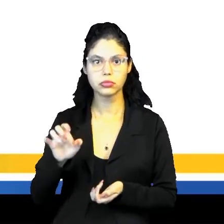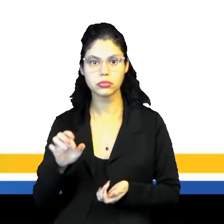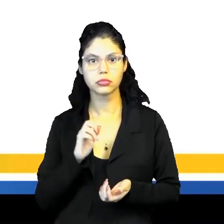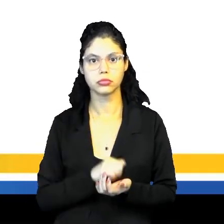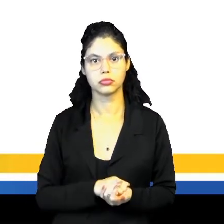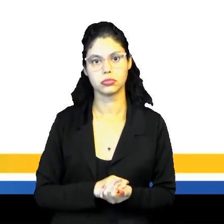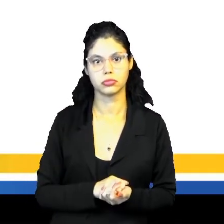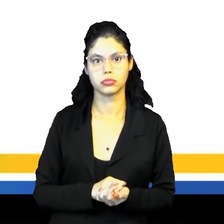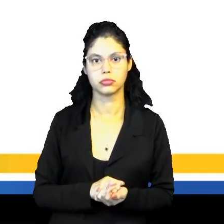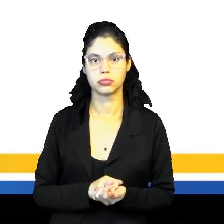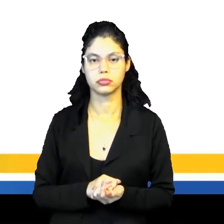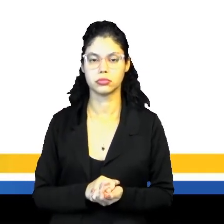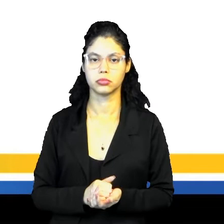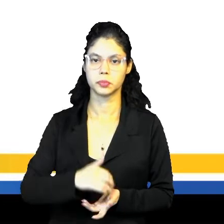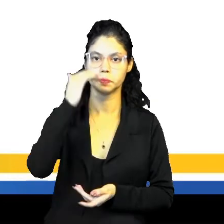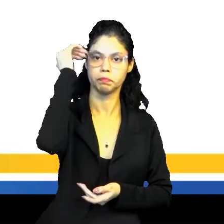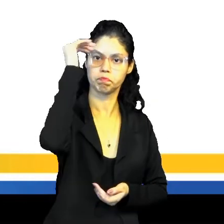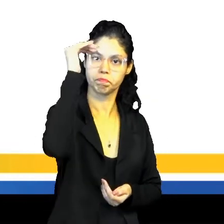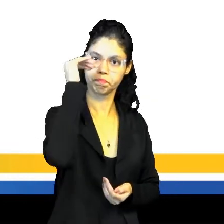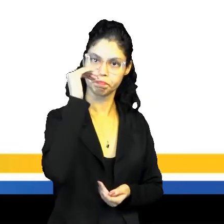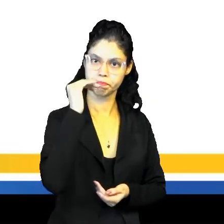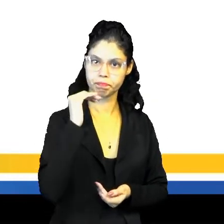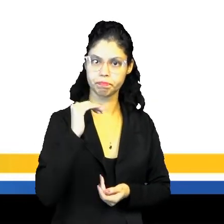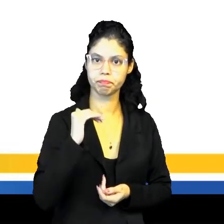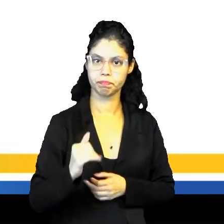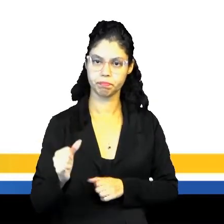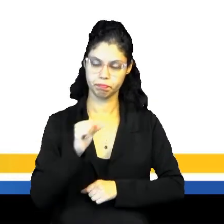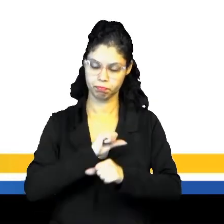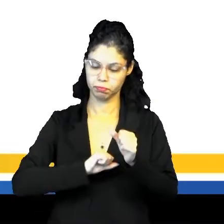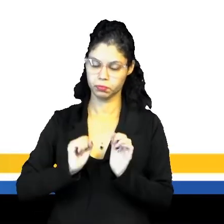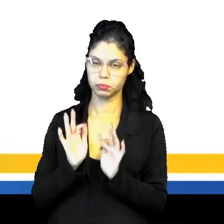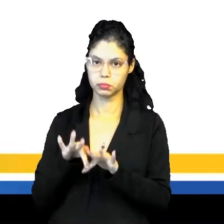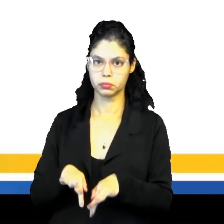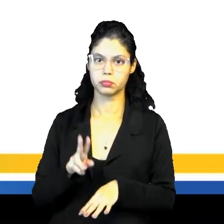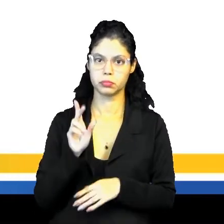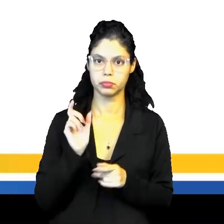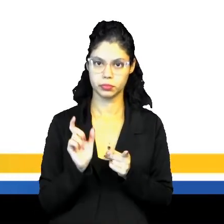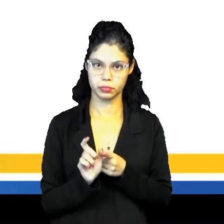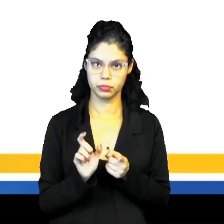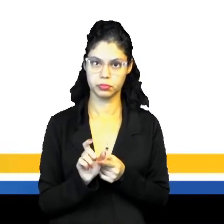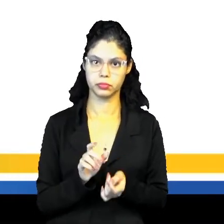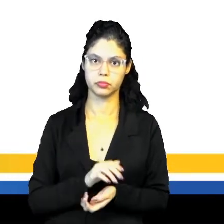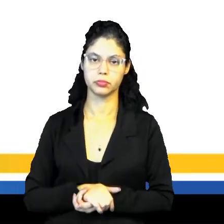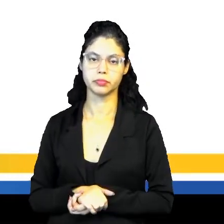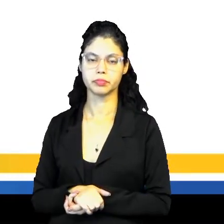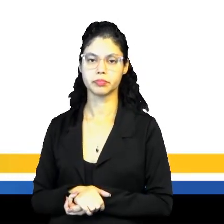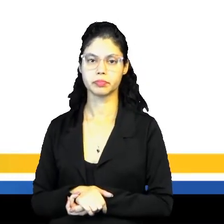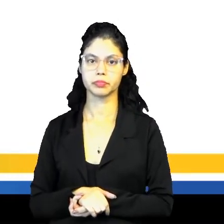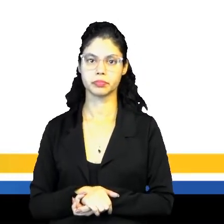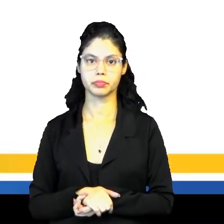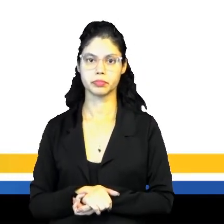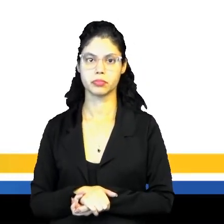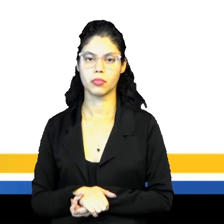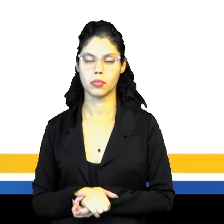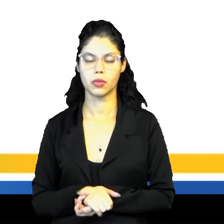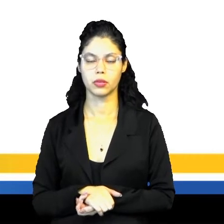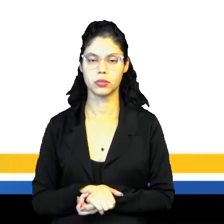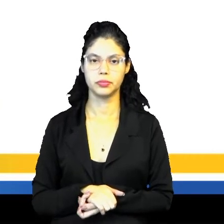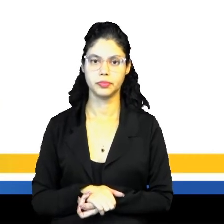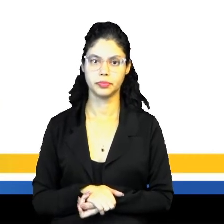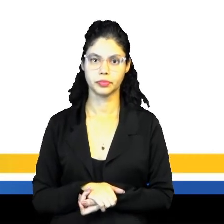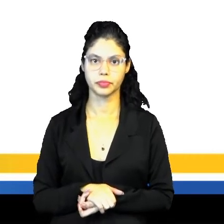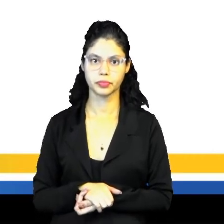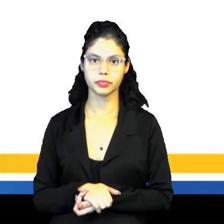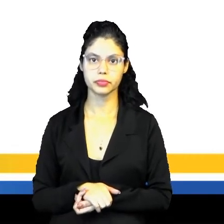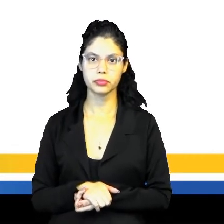trabajaste, nosotros, yo trabajé, né? Ele ou ele trabalhou, nosotros trabajamos,